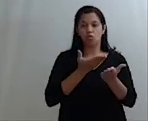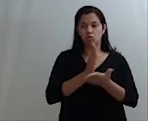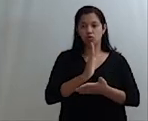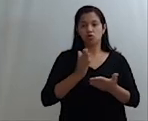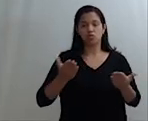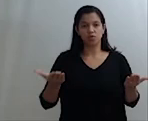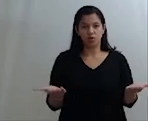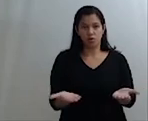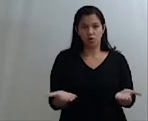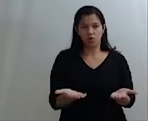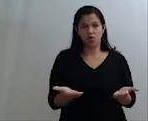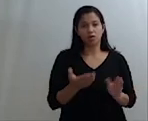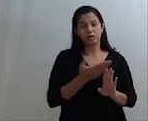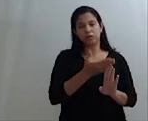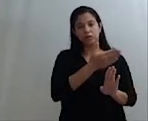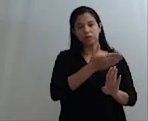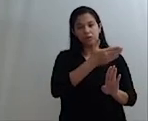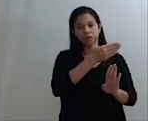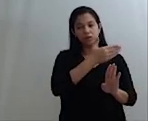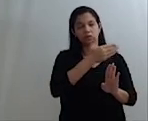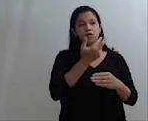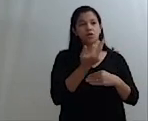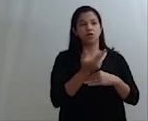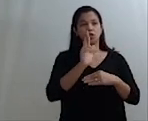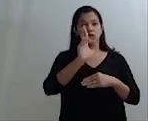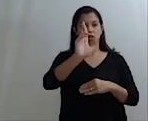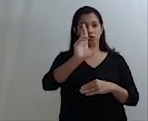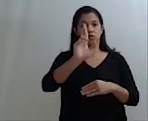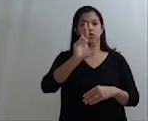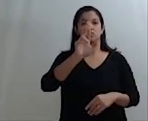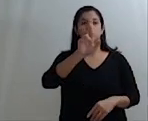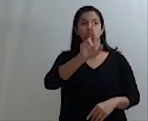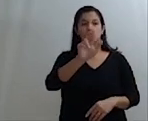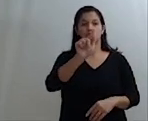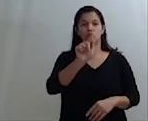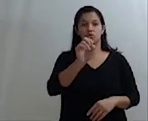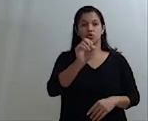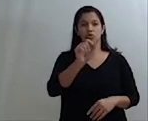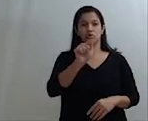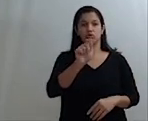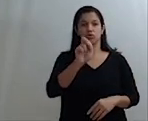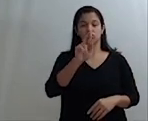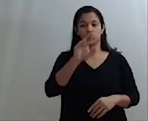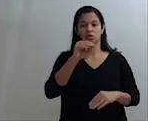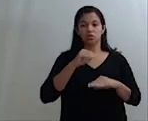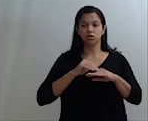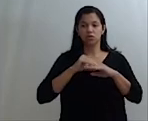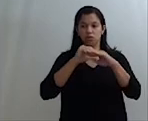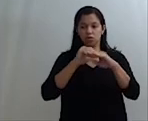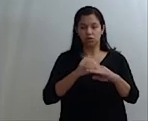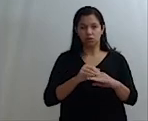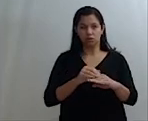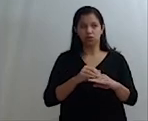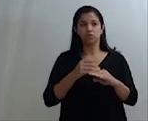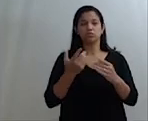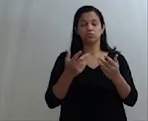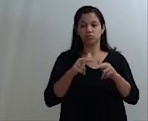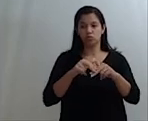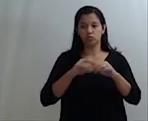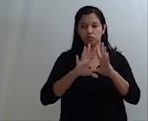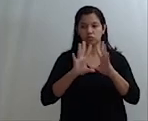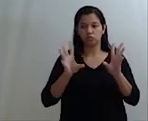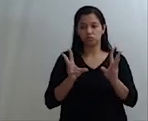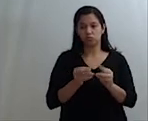recentemente foi relator o ministro Rogério sket cito o precedente e com essas considerações eu estou